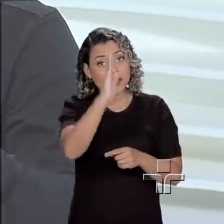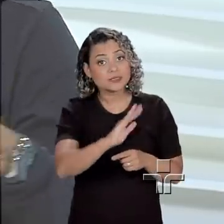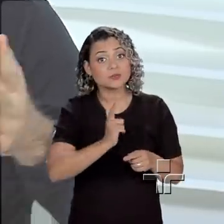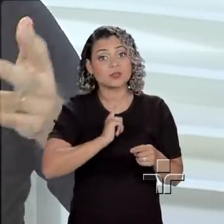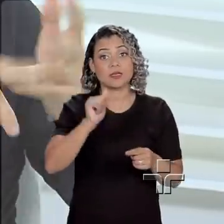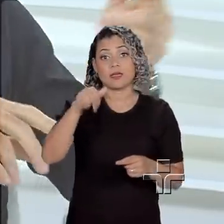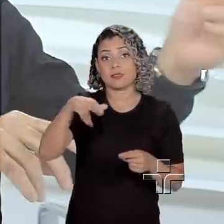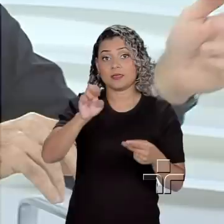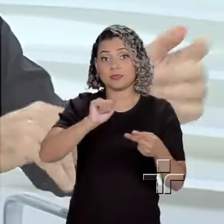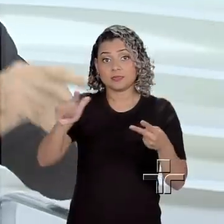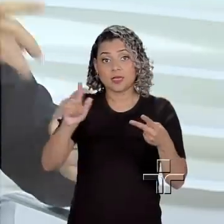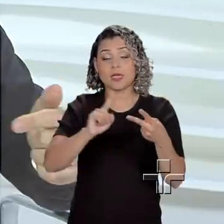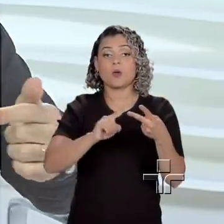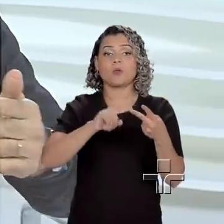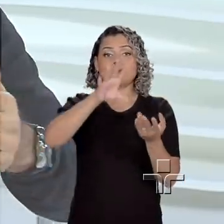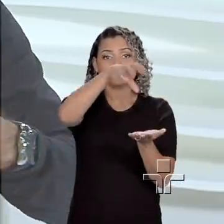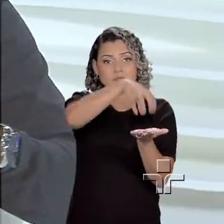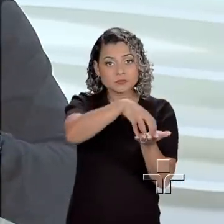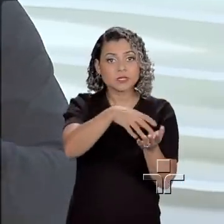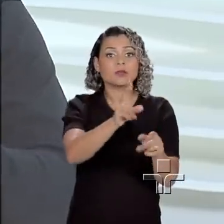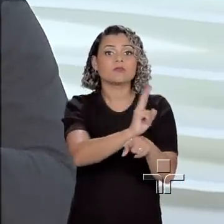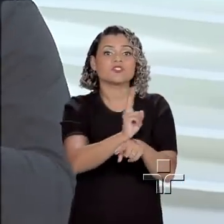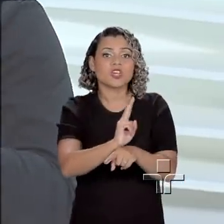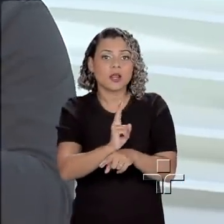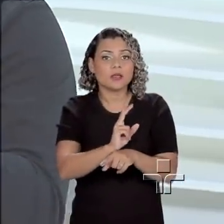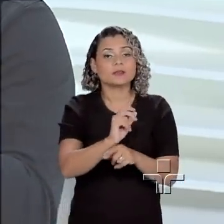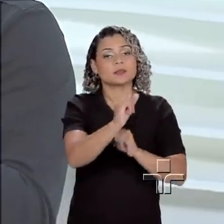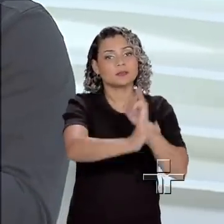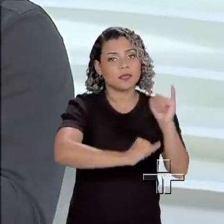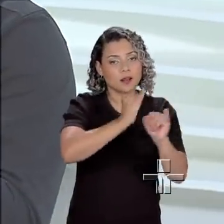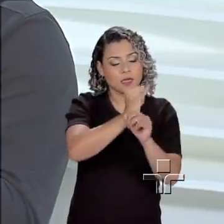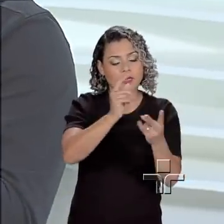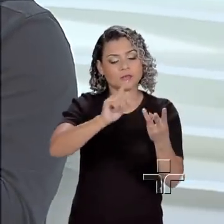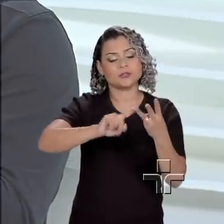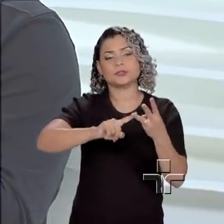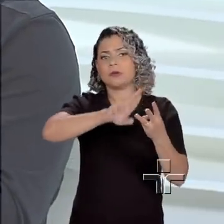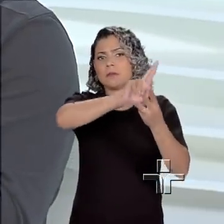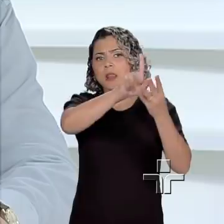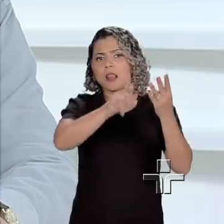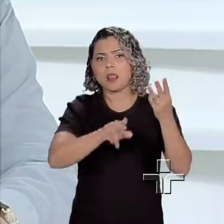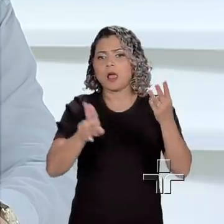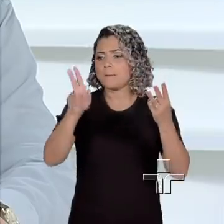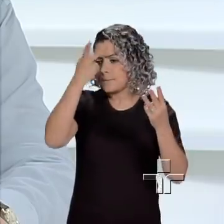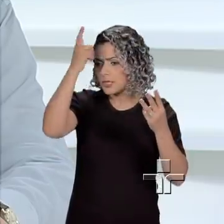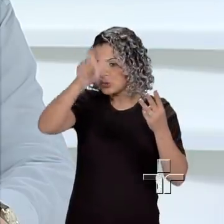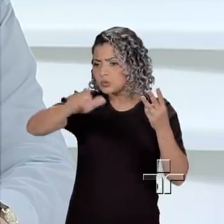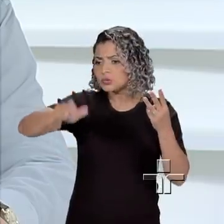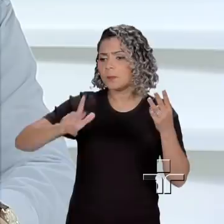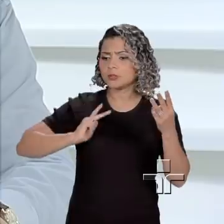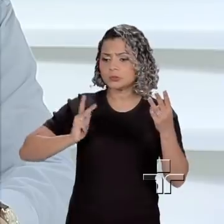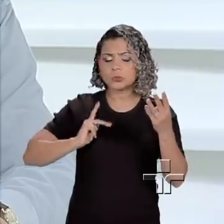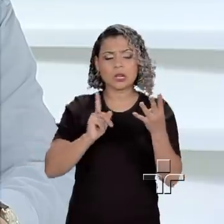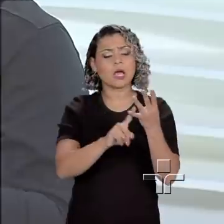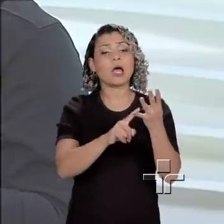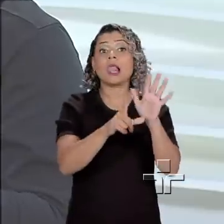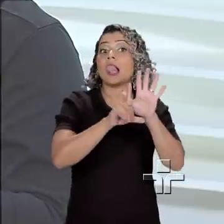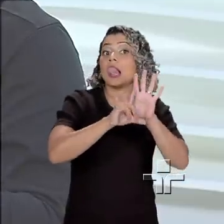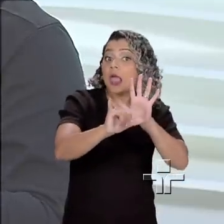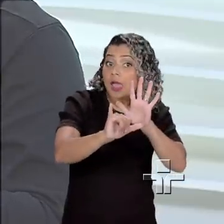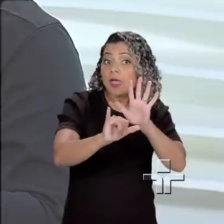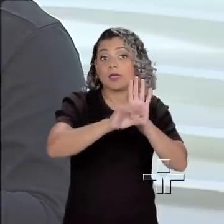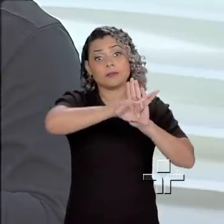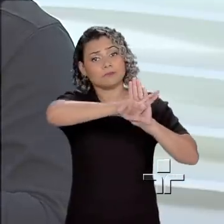o CAD, envolve o Comitê Gestor da Internet, envolve representações do usuário, envolve legislação. Nós temos em tramitação